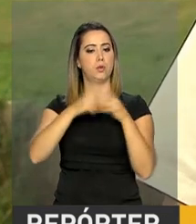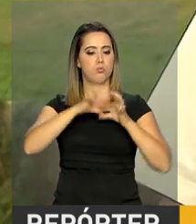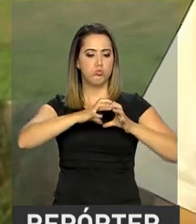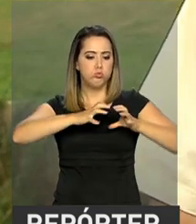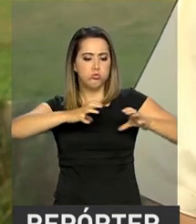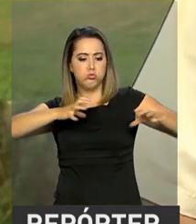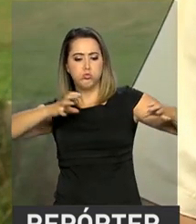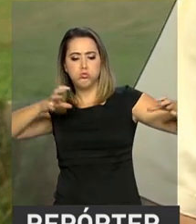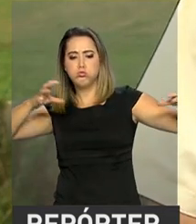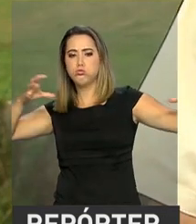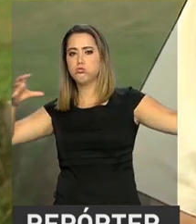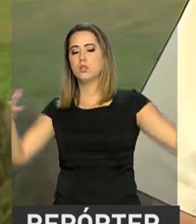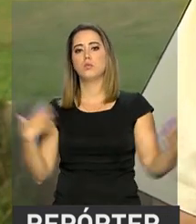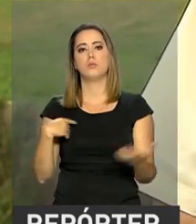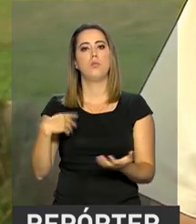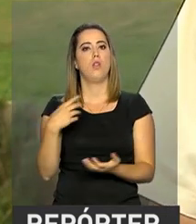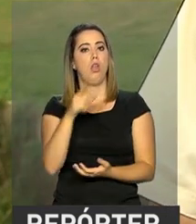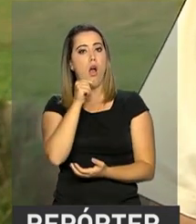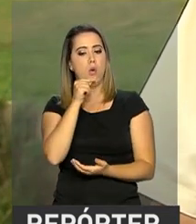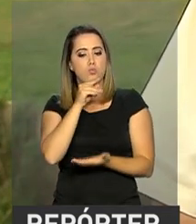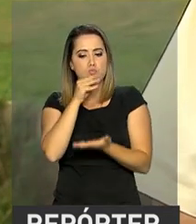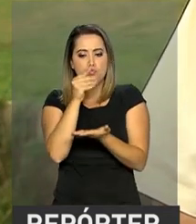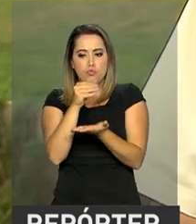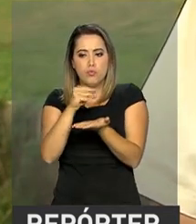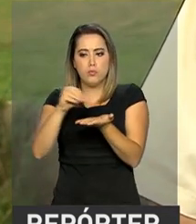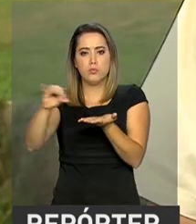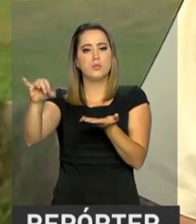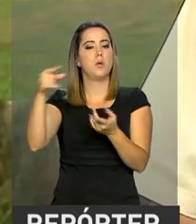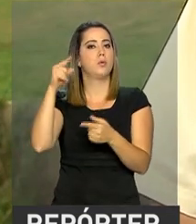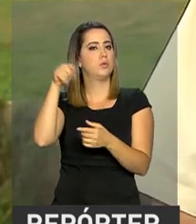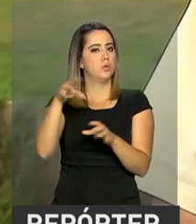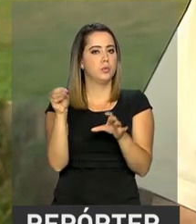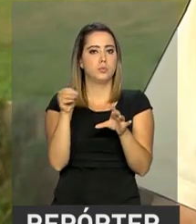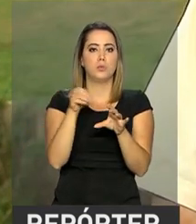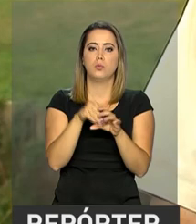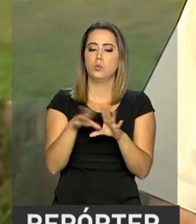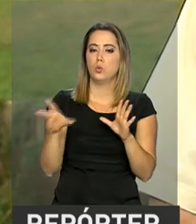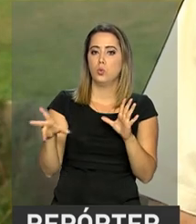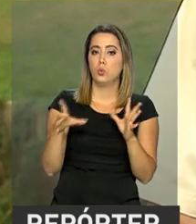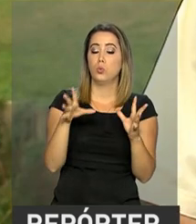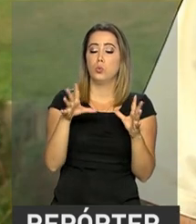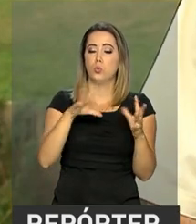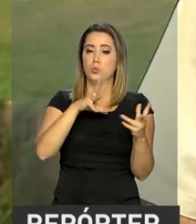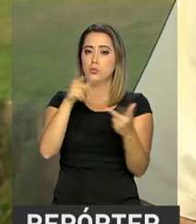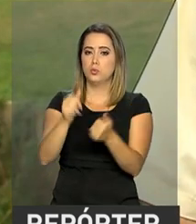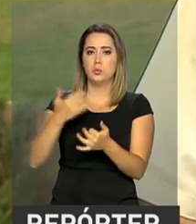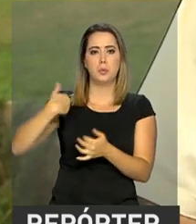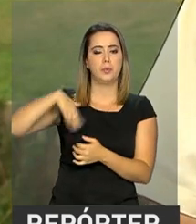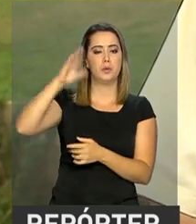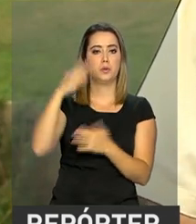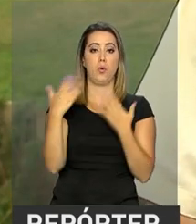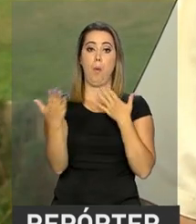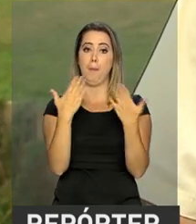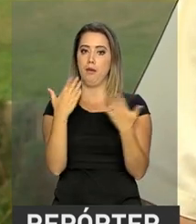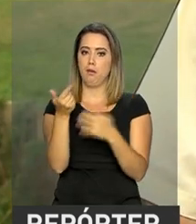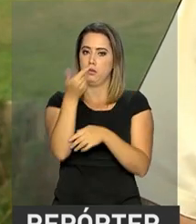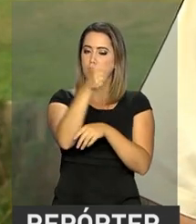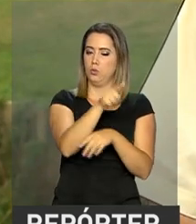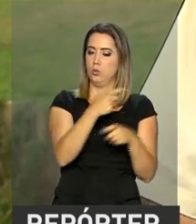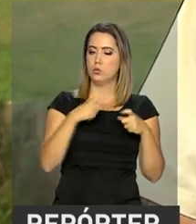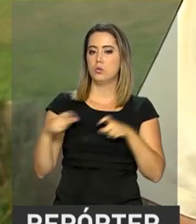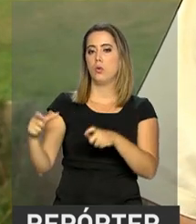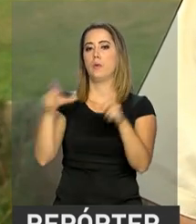grande uma área úmida importantíssima maraú mídia interna do planeta e quando você compara o pantanal a outras áreas similares